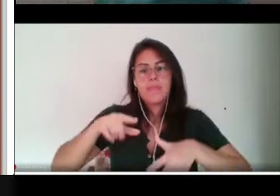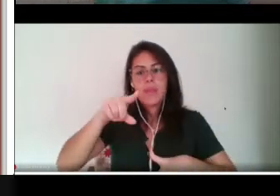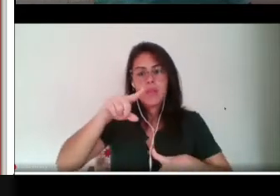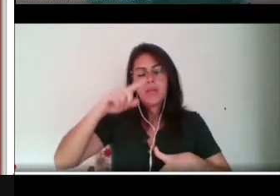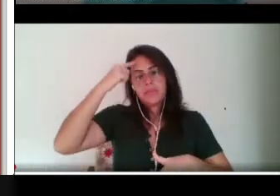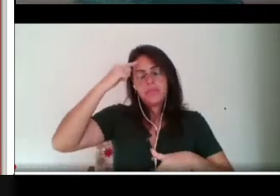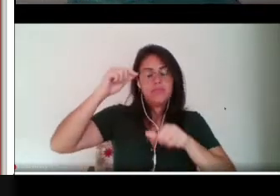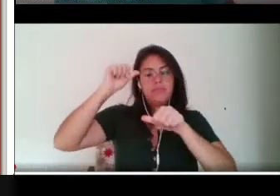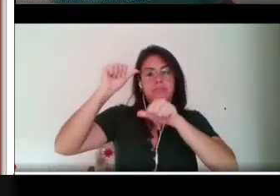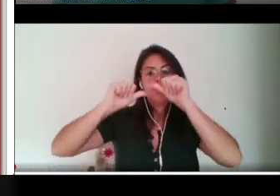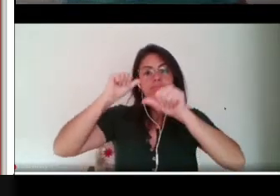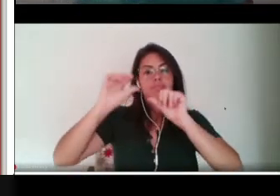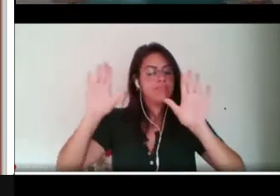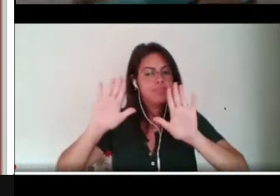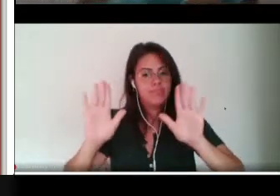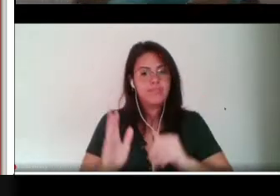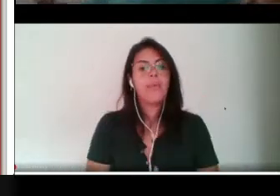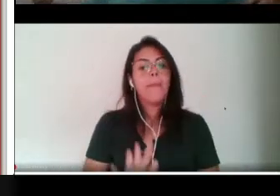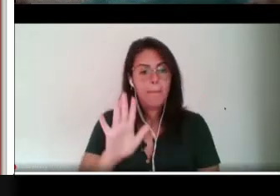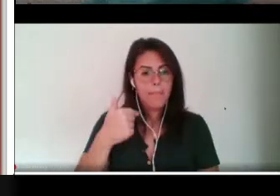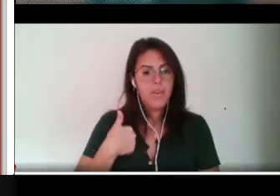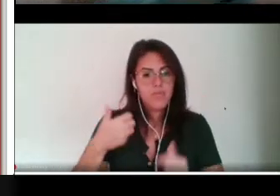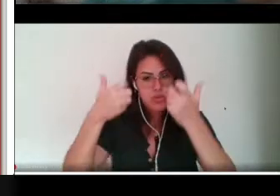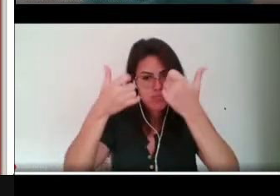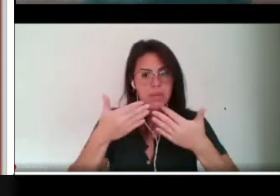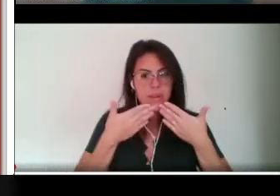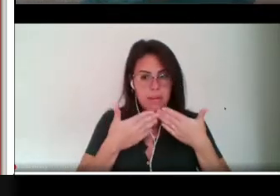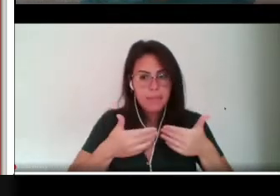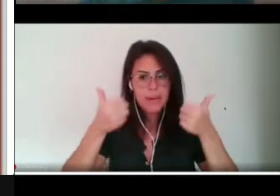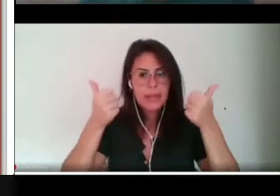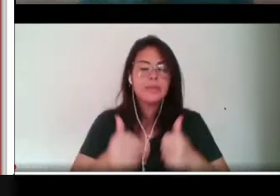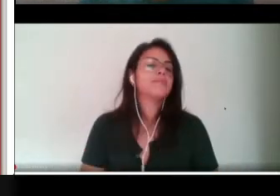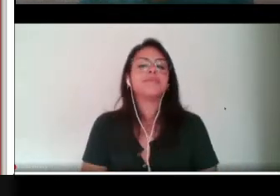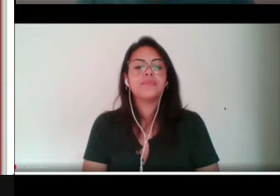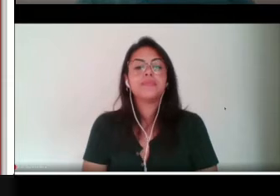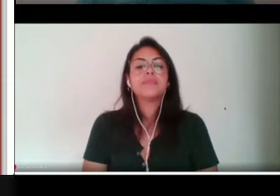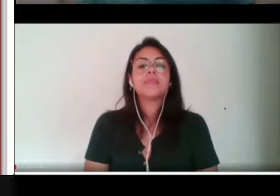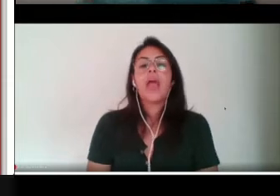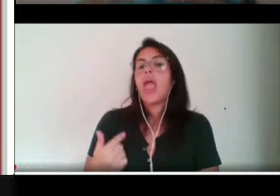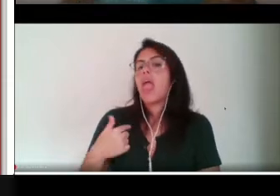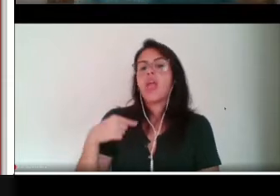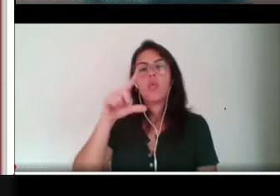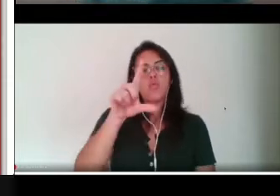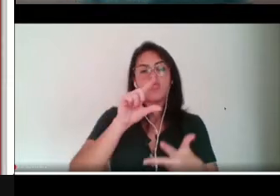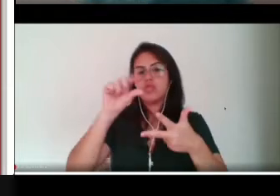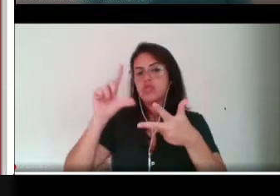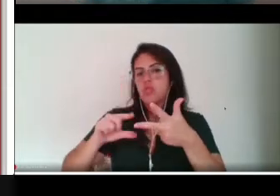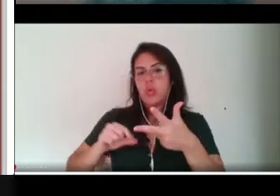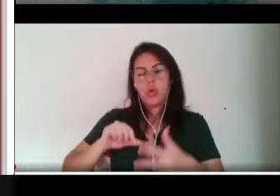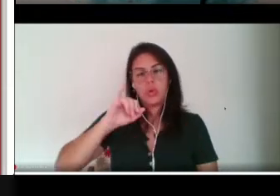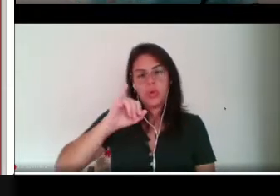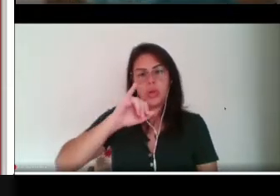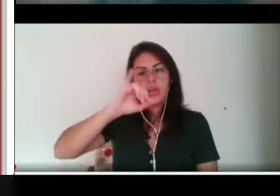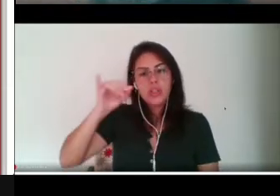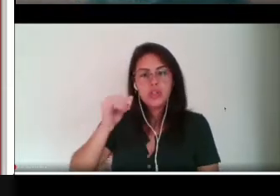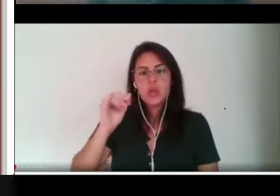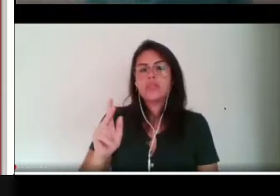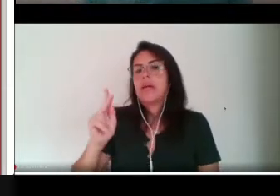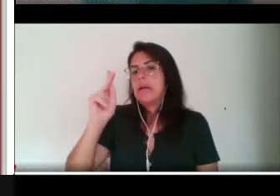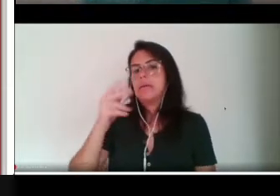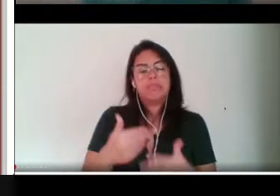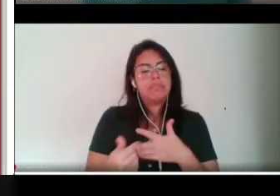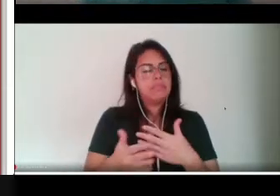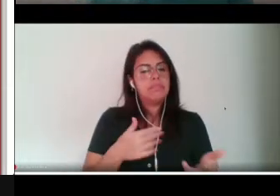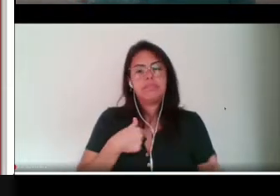explicar melhor do que eu estou falando. Eu escolho o IJK do jeito que eu quiser. Eu tenho 3 eixos e eu posso chamá-los do que